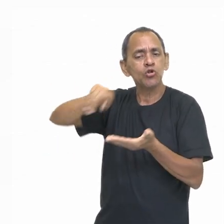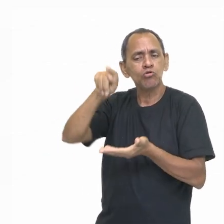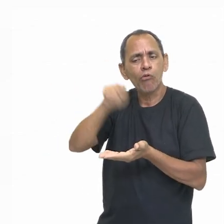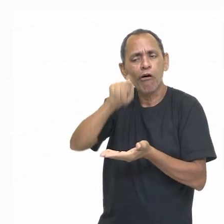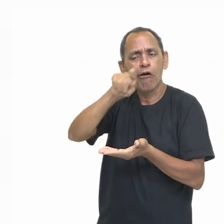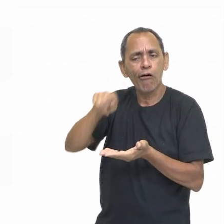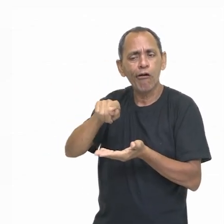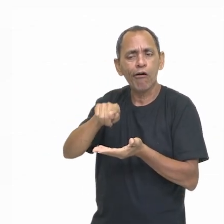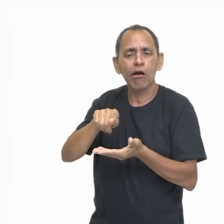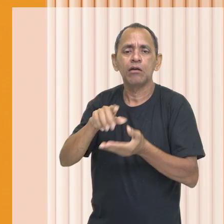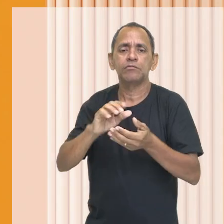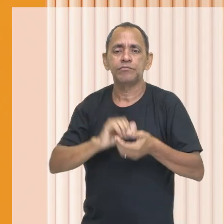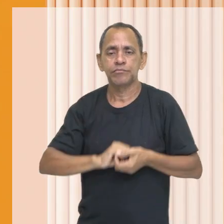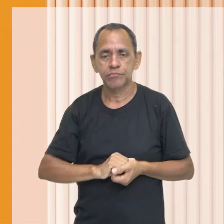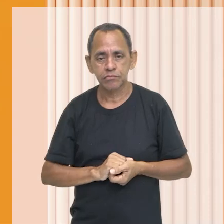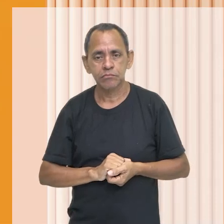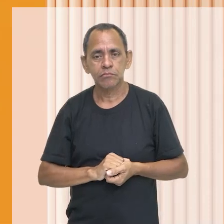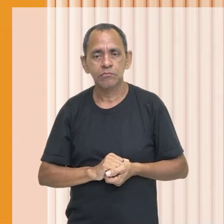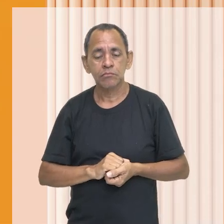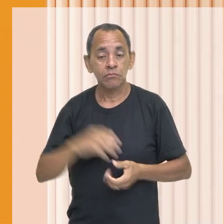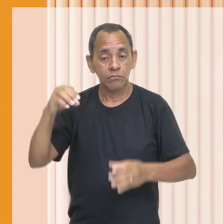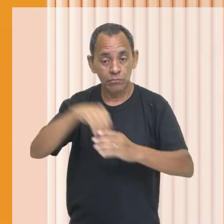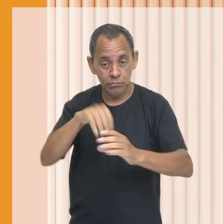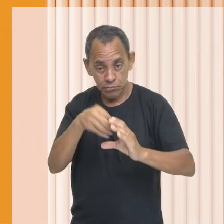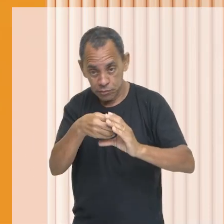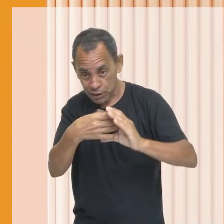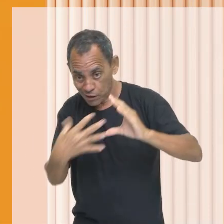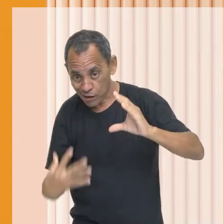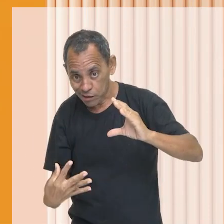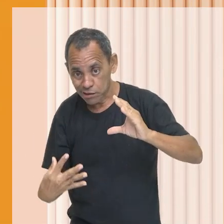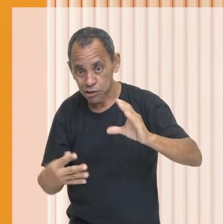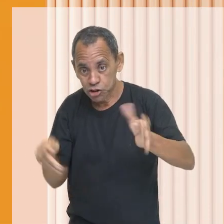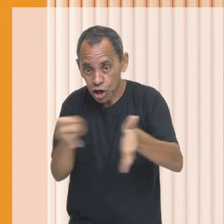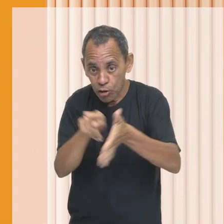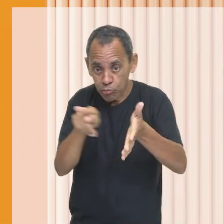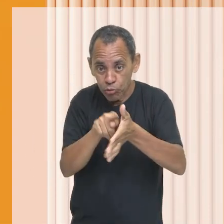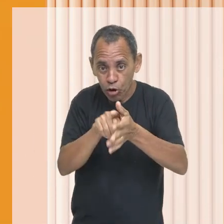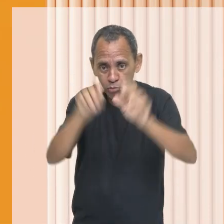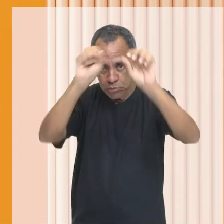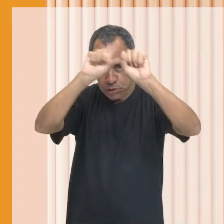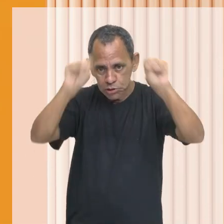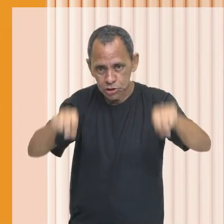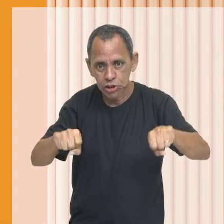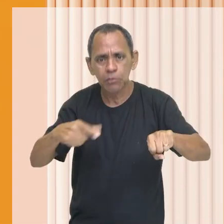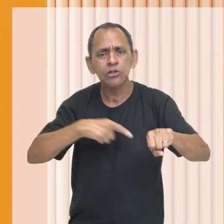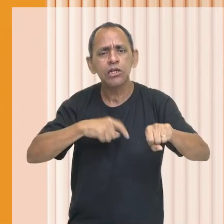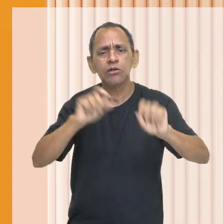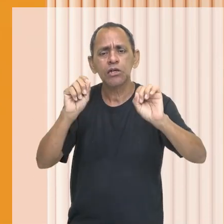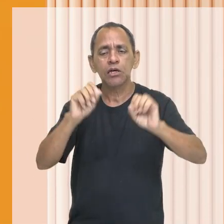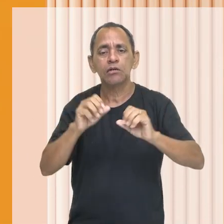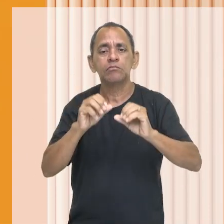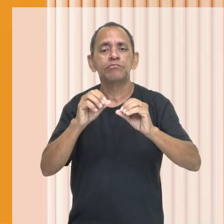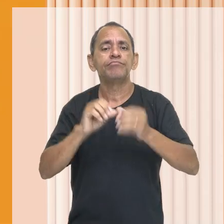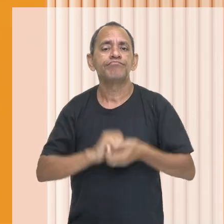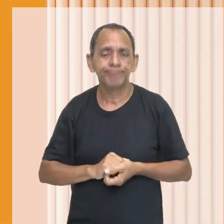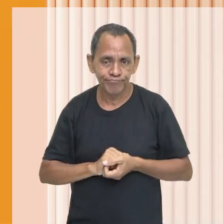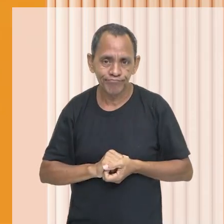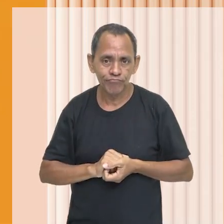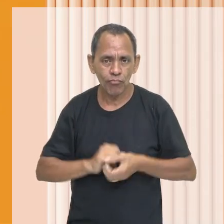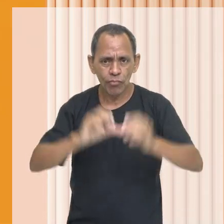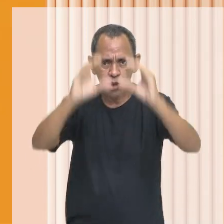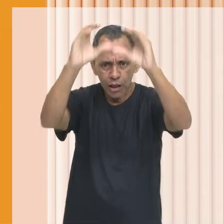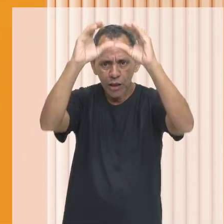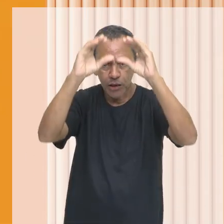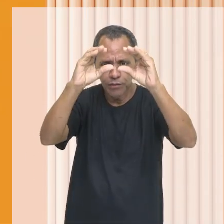dessa característica do sistema de castas, você vai ter o quê? Divisões